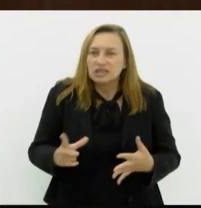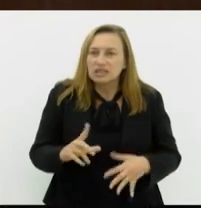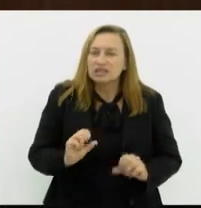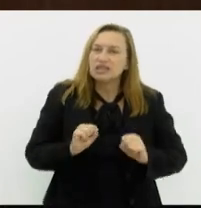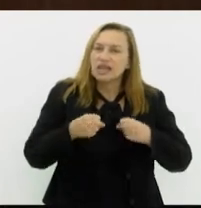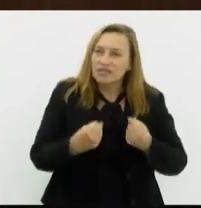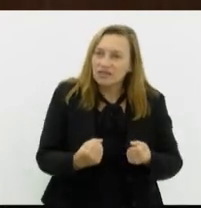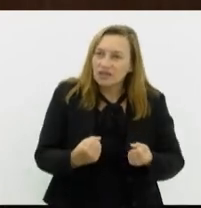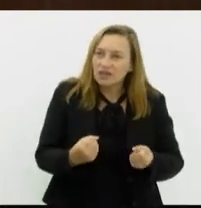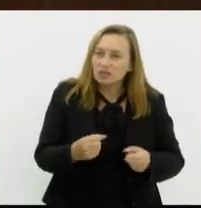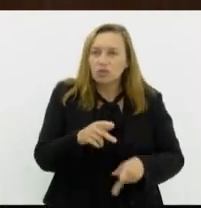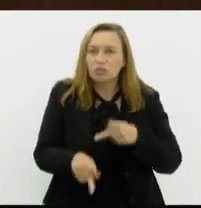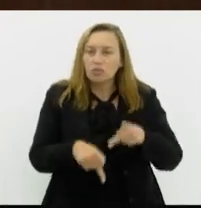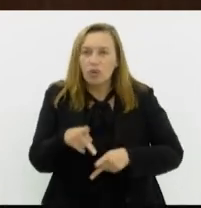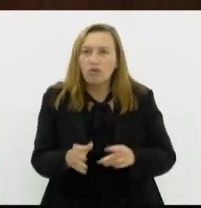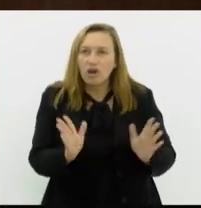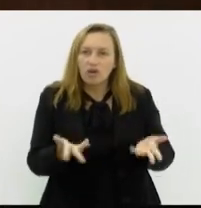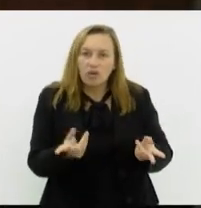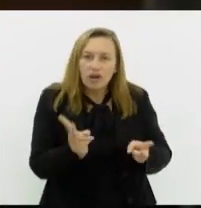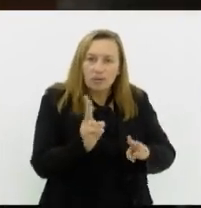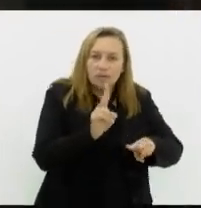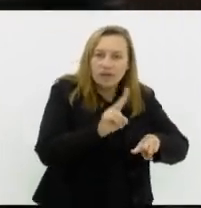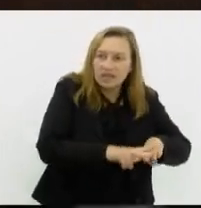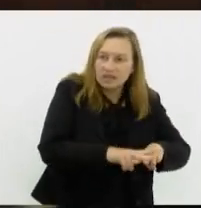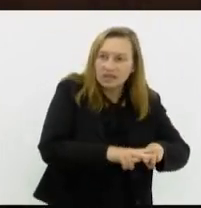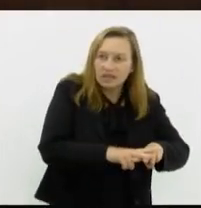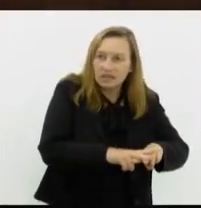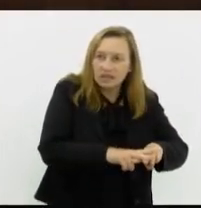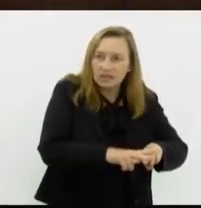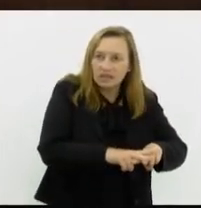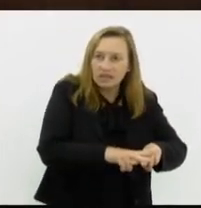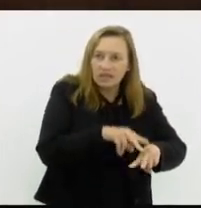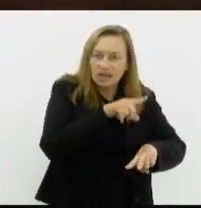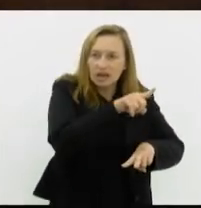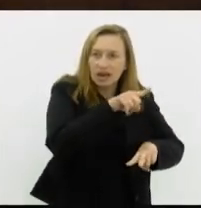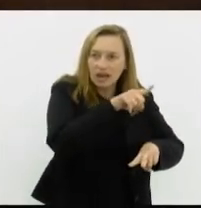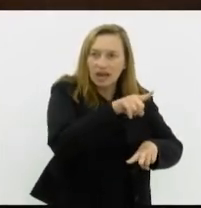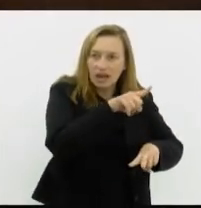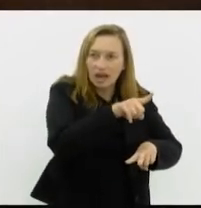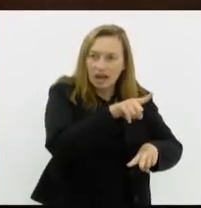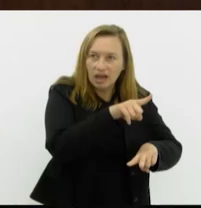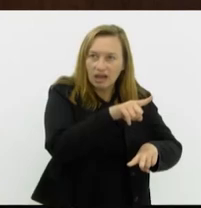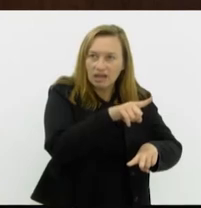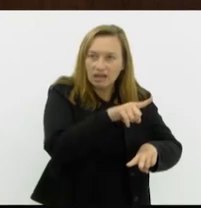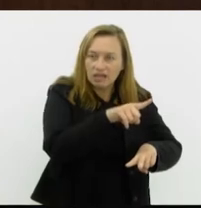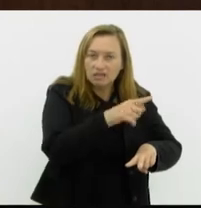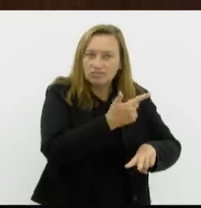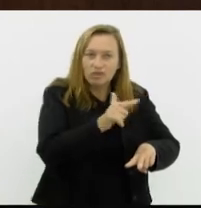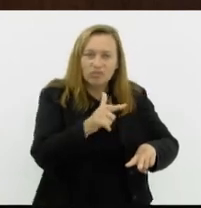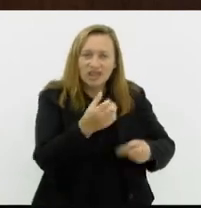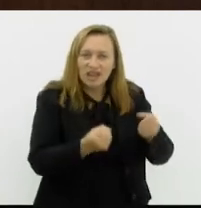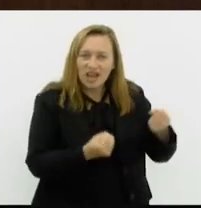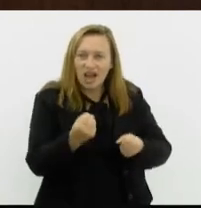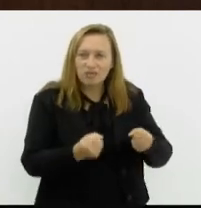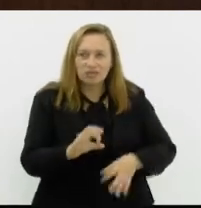apreensão de droga que é feita no presídio, os caras vão no carro particular porque não tem viatura, sendo que